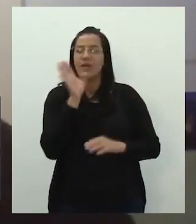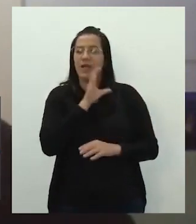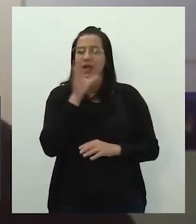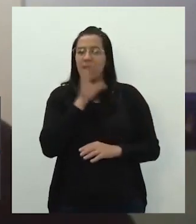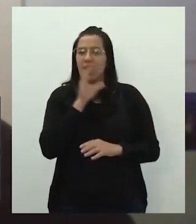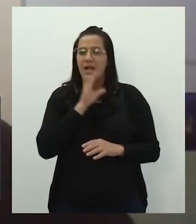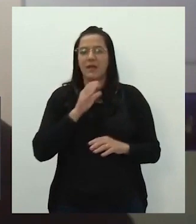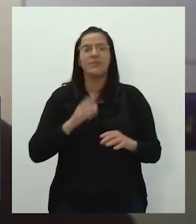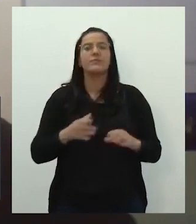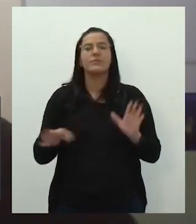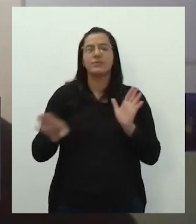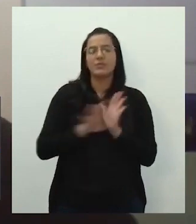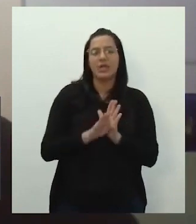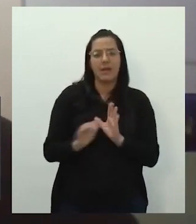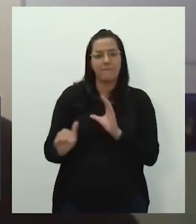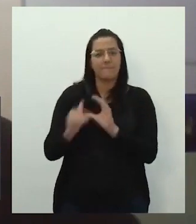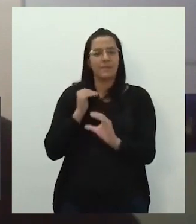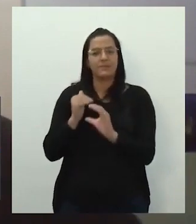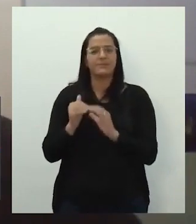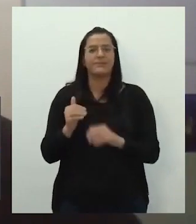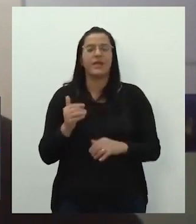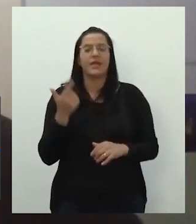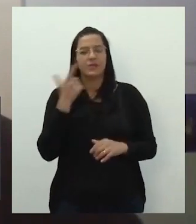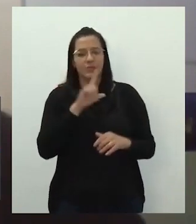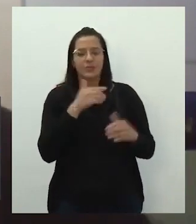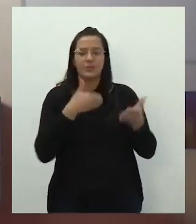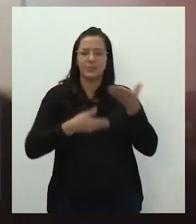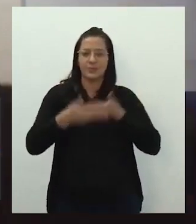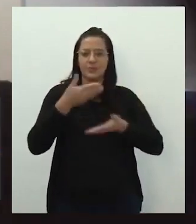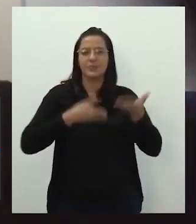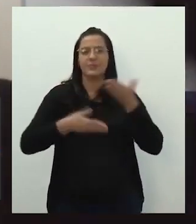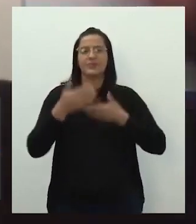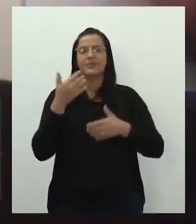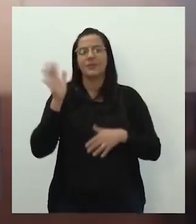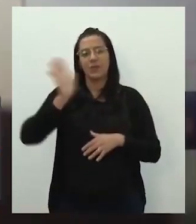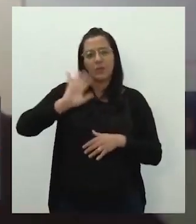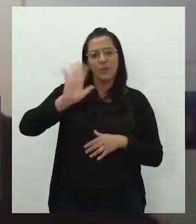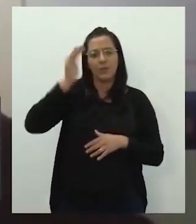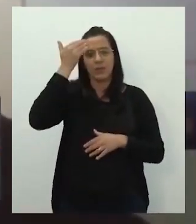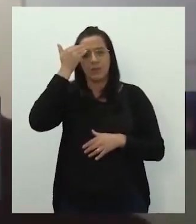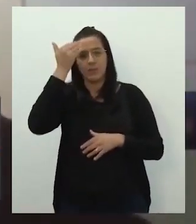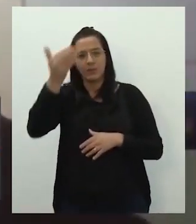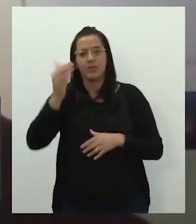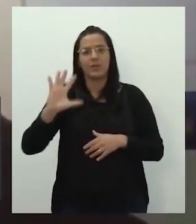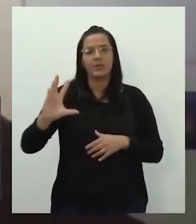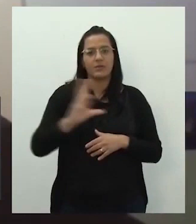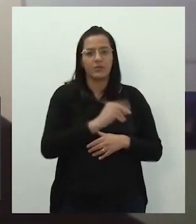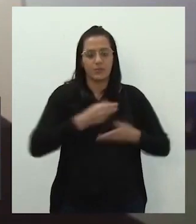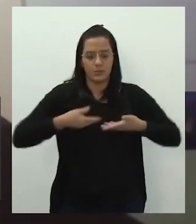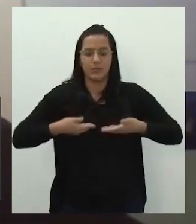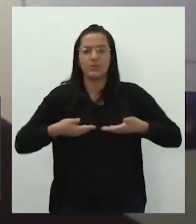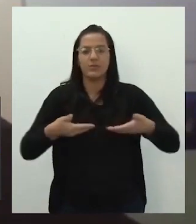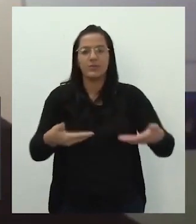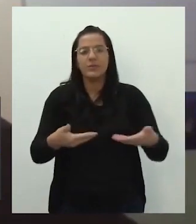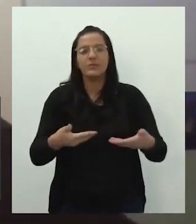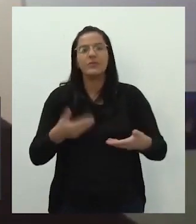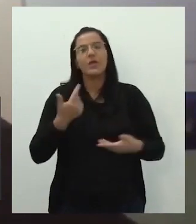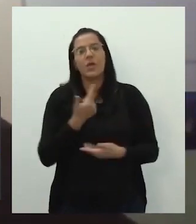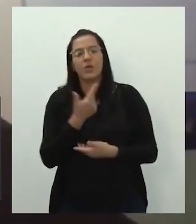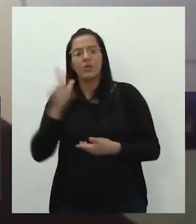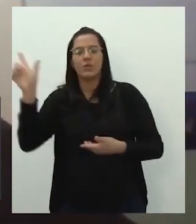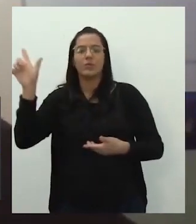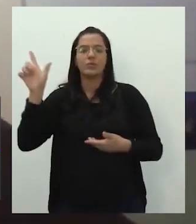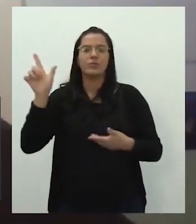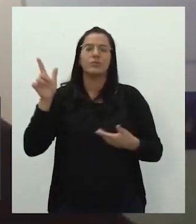jeito de chegar isso até nós, e a gente vai inteirando mais, tá bom? Muito obrigado aí, pessoal, pelo convite, espero numa próxima